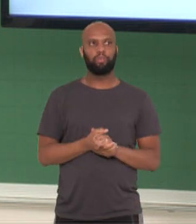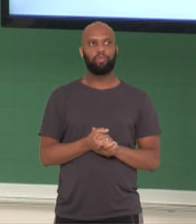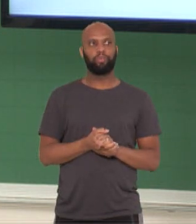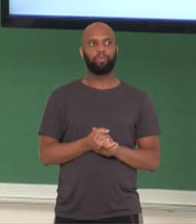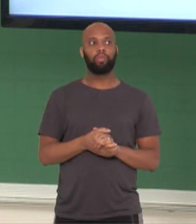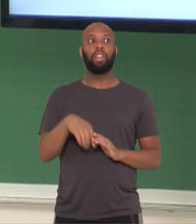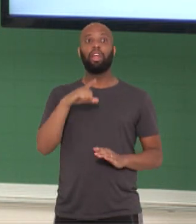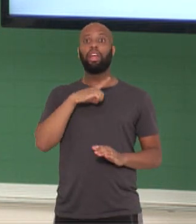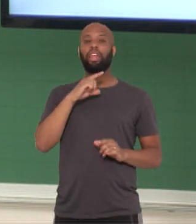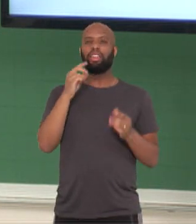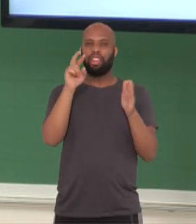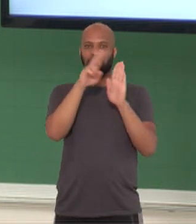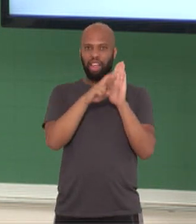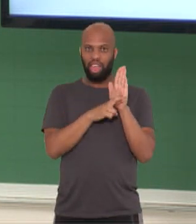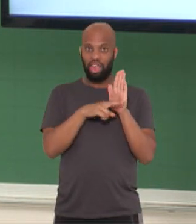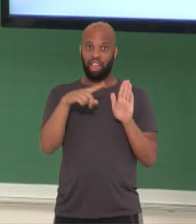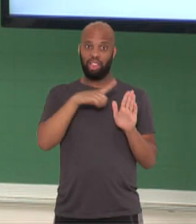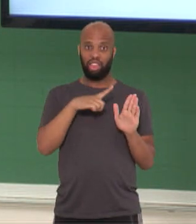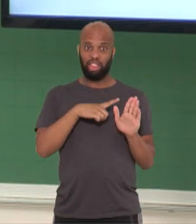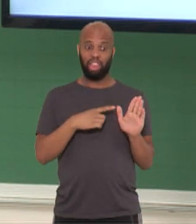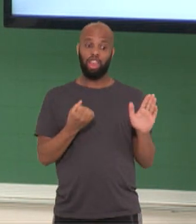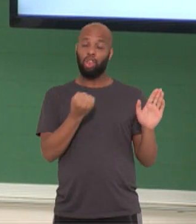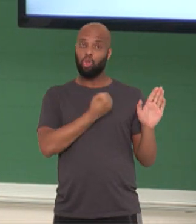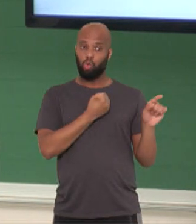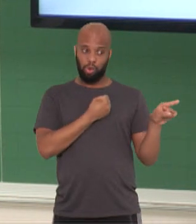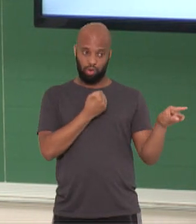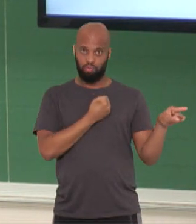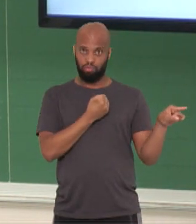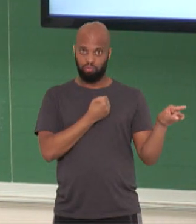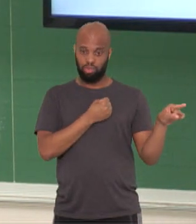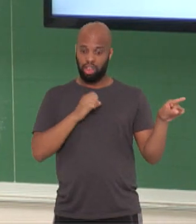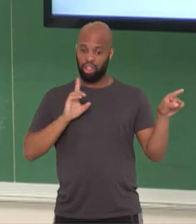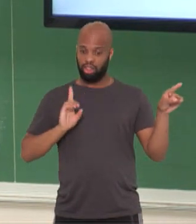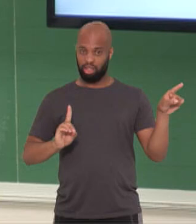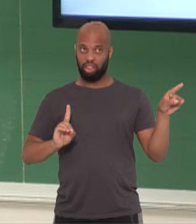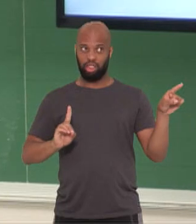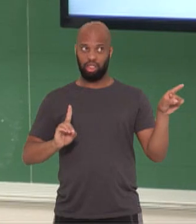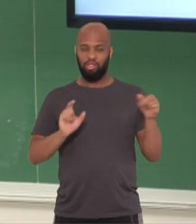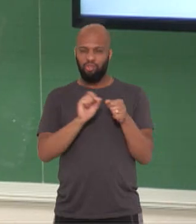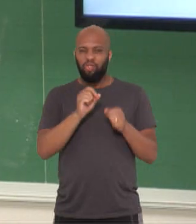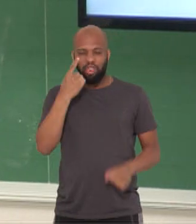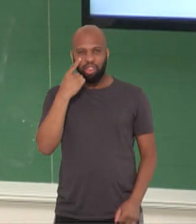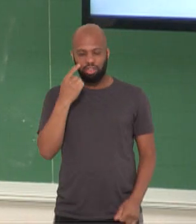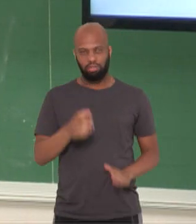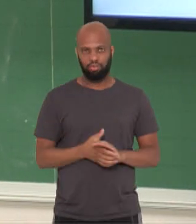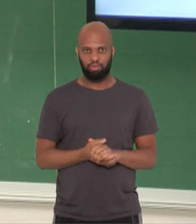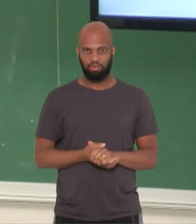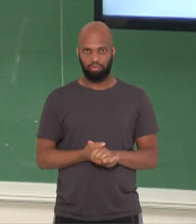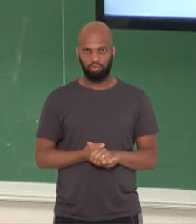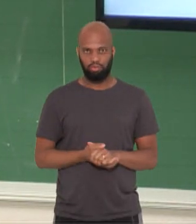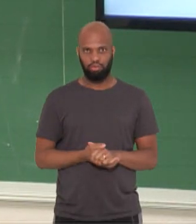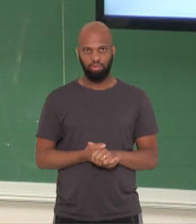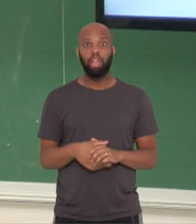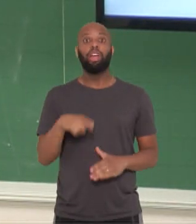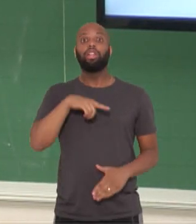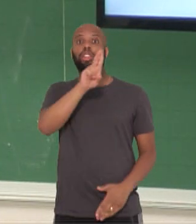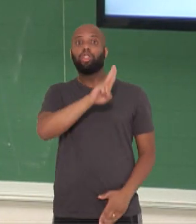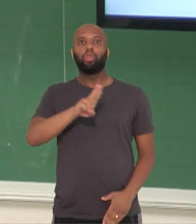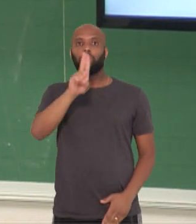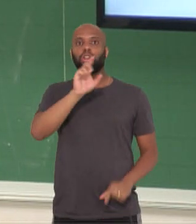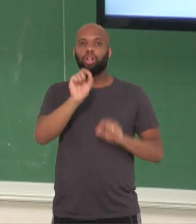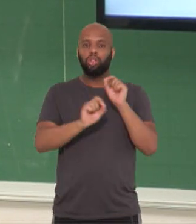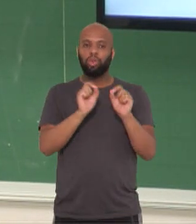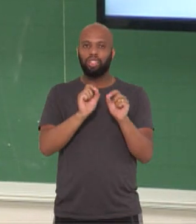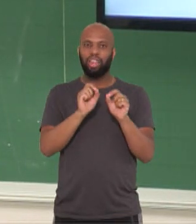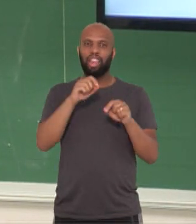gente usa aquela regrinha matemática que tem a ver com balanceamento aqui de equação, a gente tem que aplicar propriedades inversas